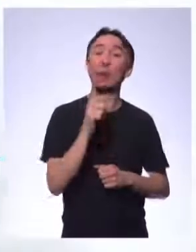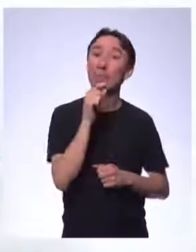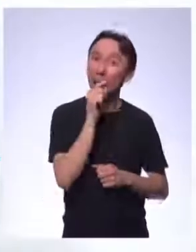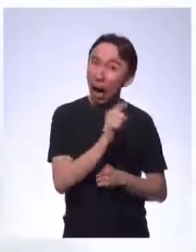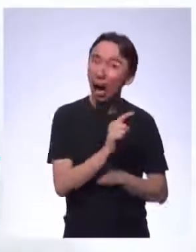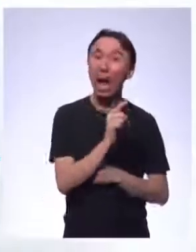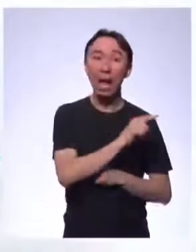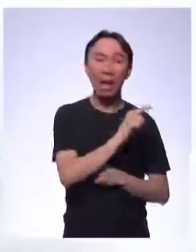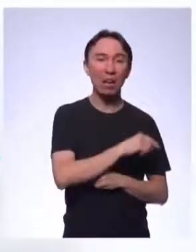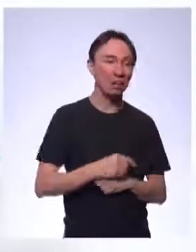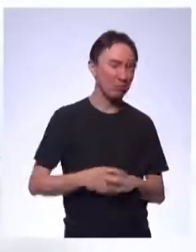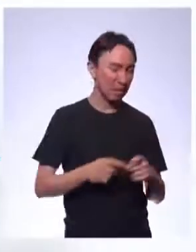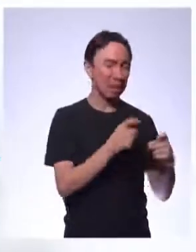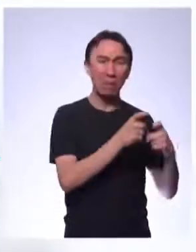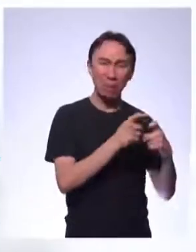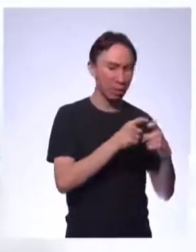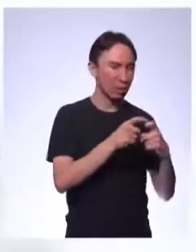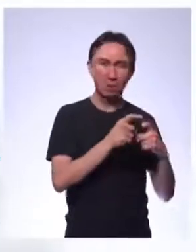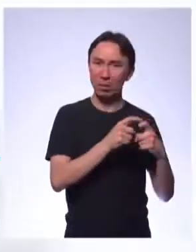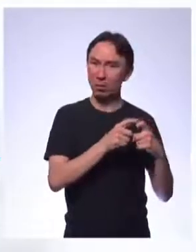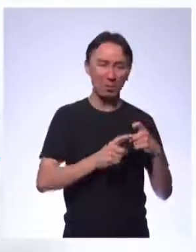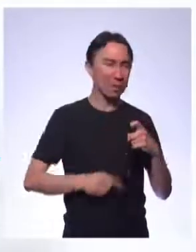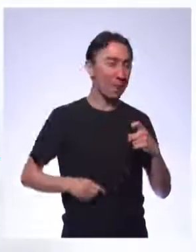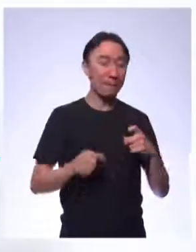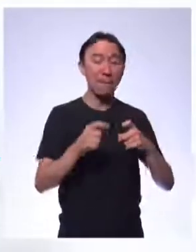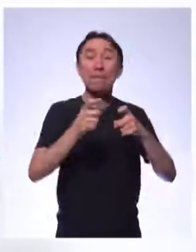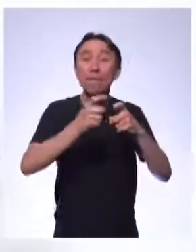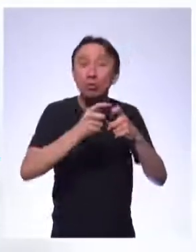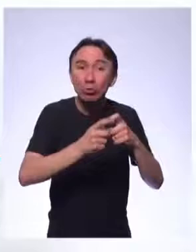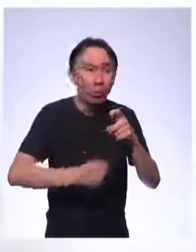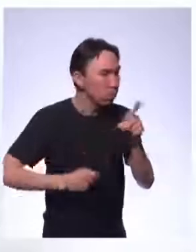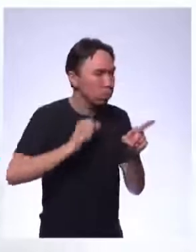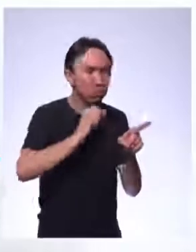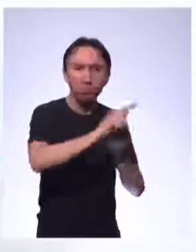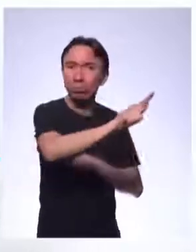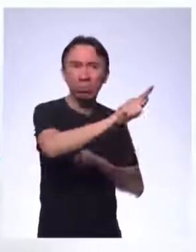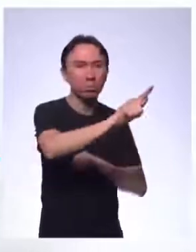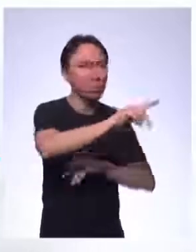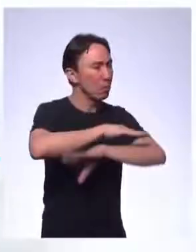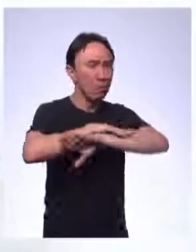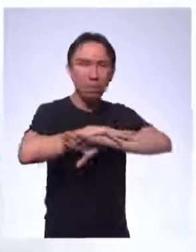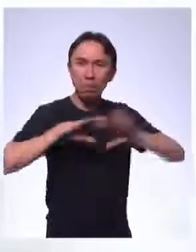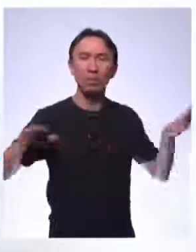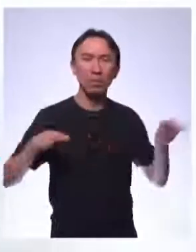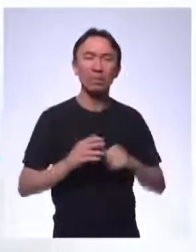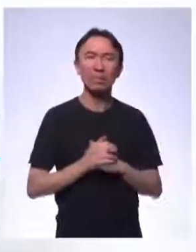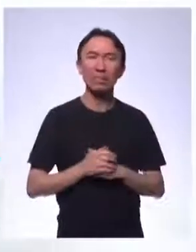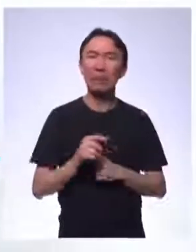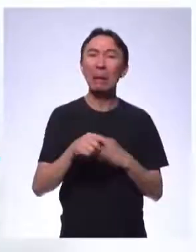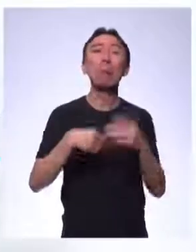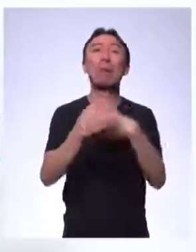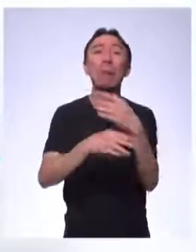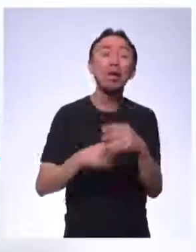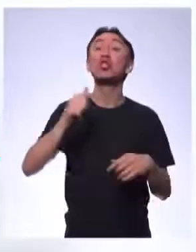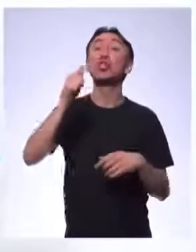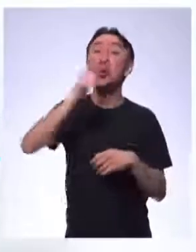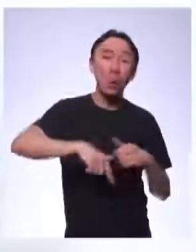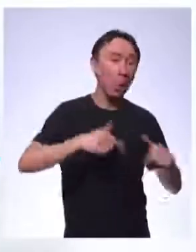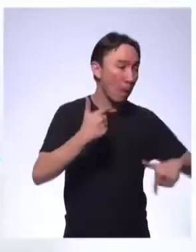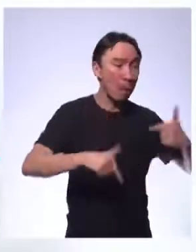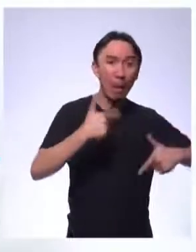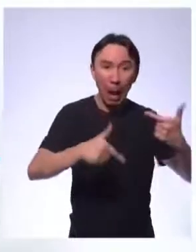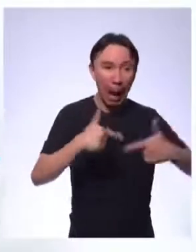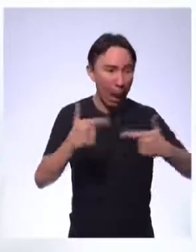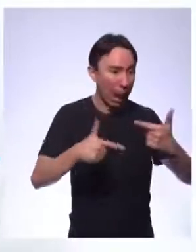banido da medicina. Ele foi proibido, inclusive, de trabalhar como médico por conta